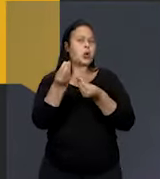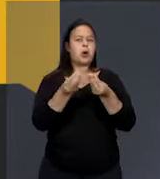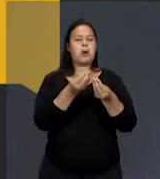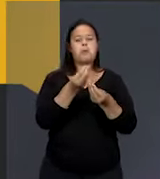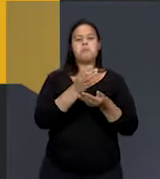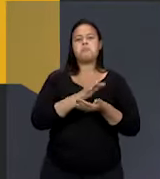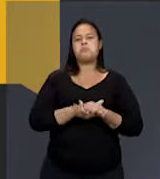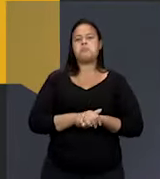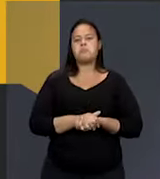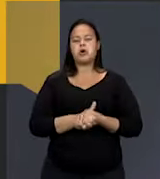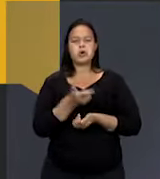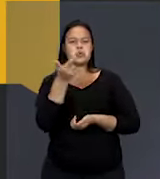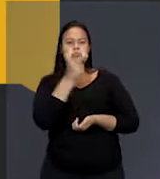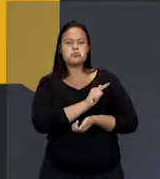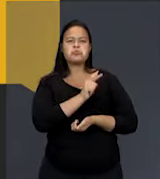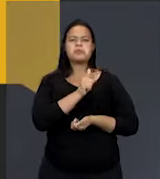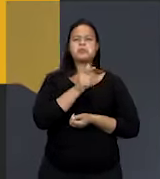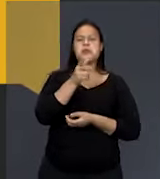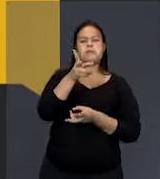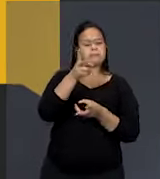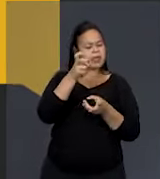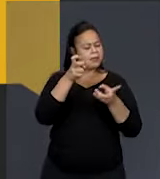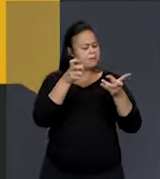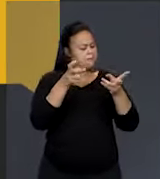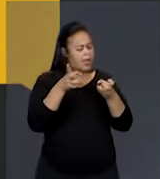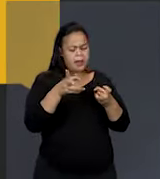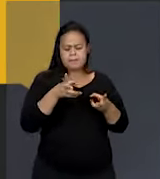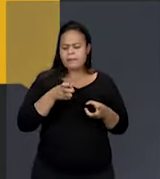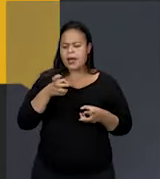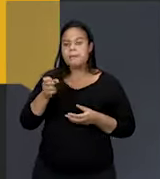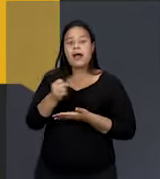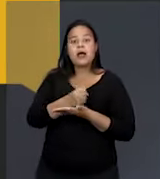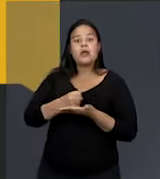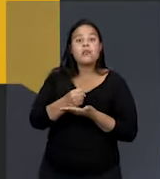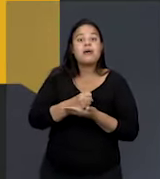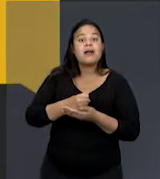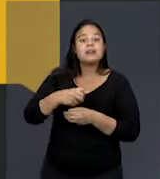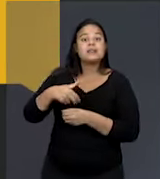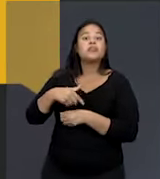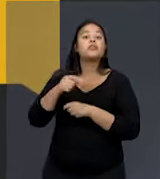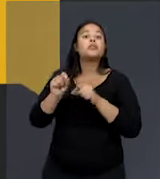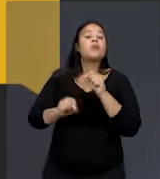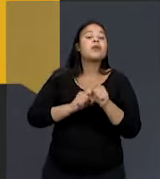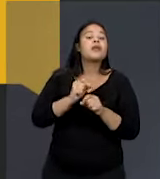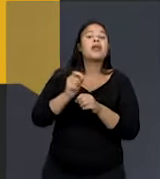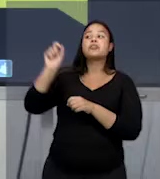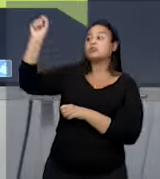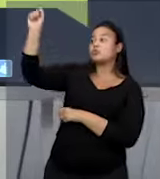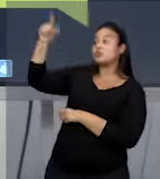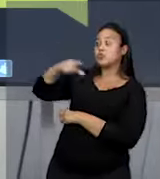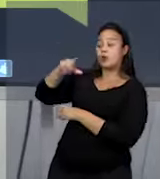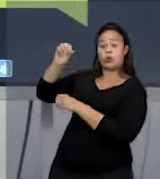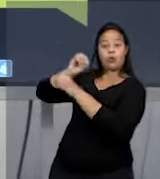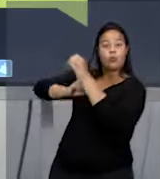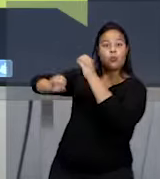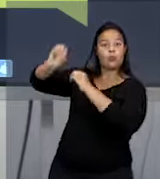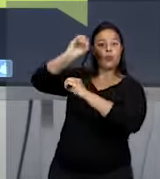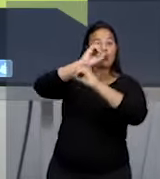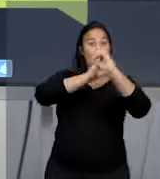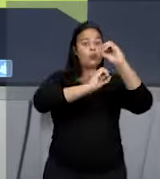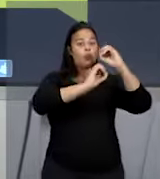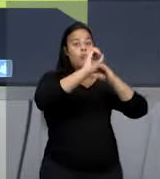nós conseguimos localizá-la com base no movimento aparente do Sol. É